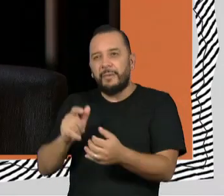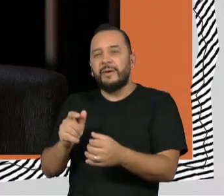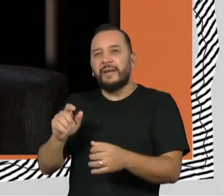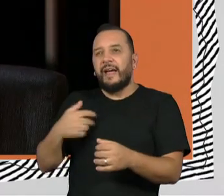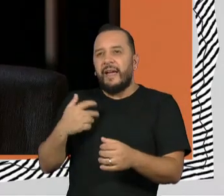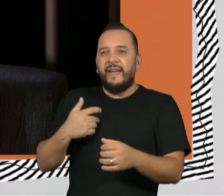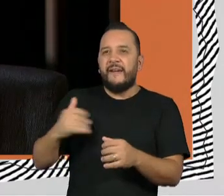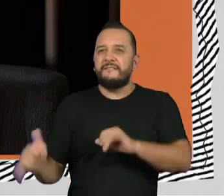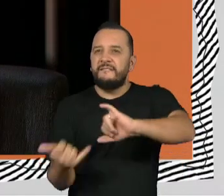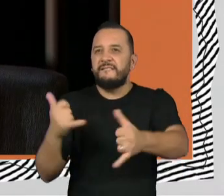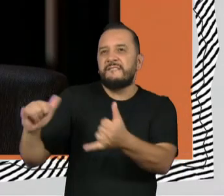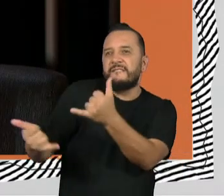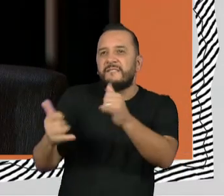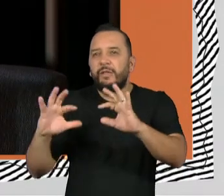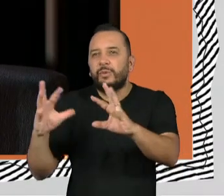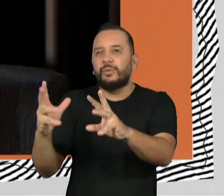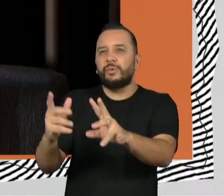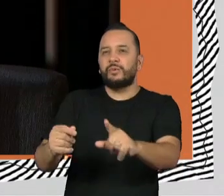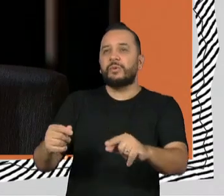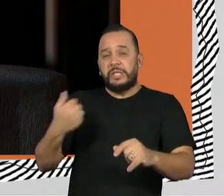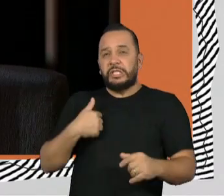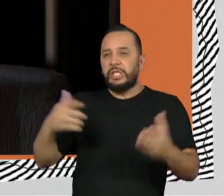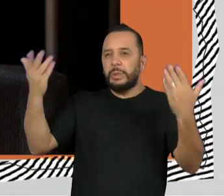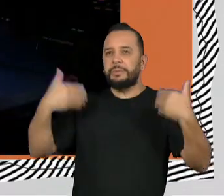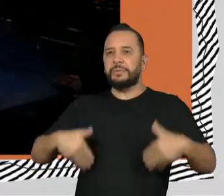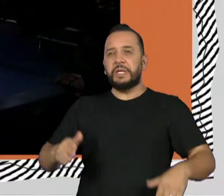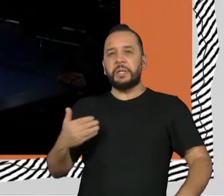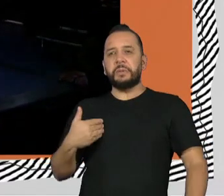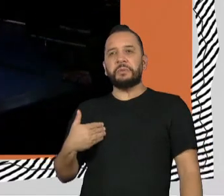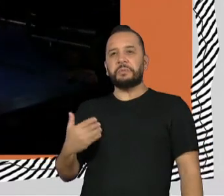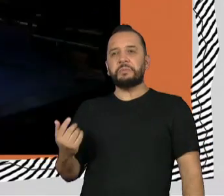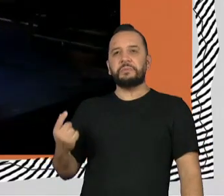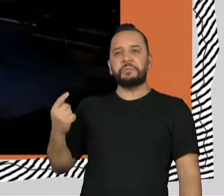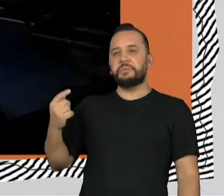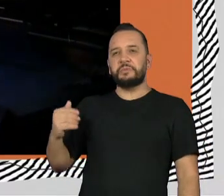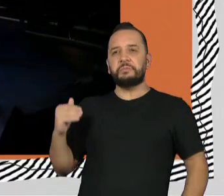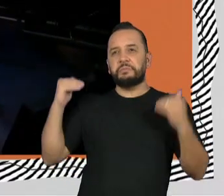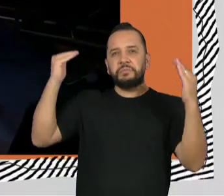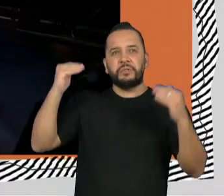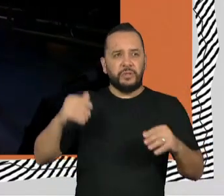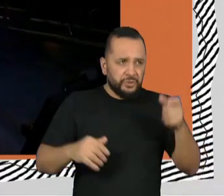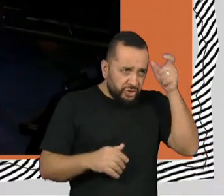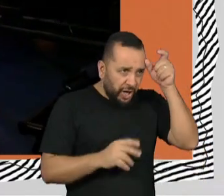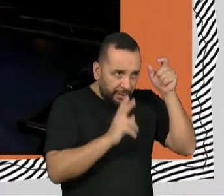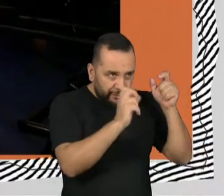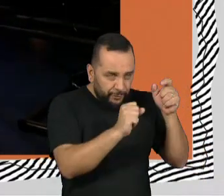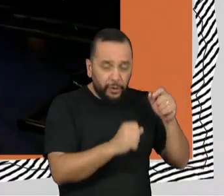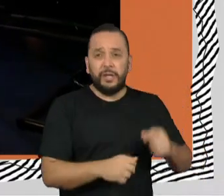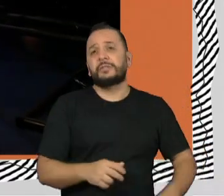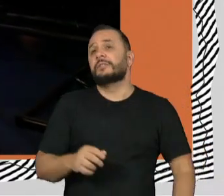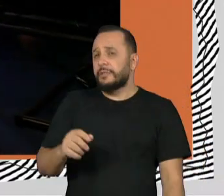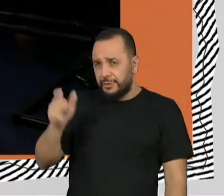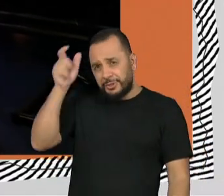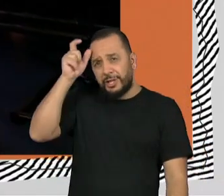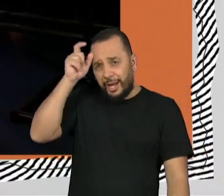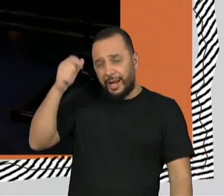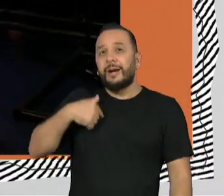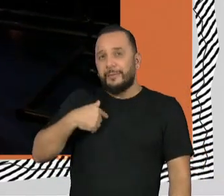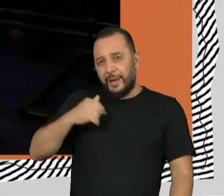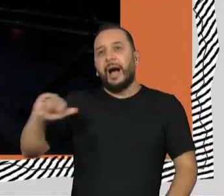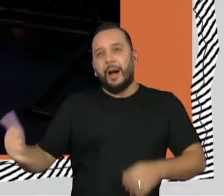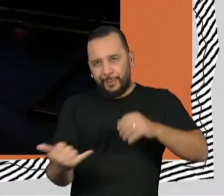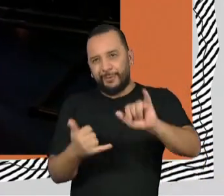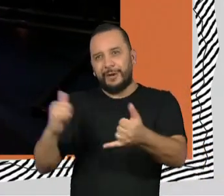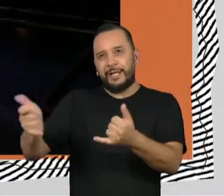para para que sobra é apenas ele dizendo eu ele anda fortinho o diabo Anda comendo um